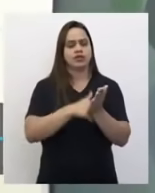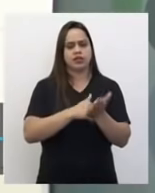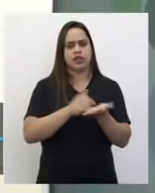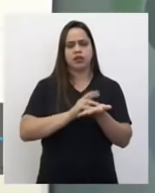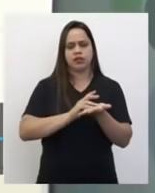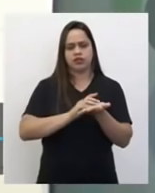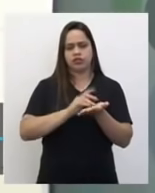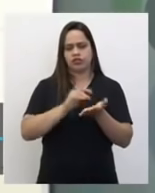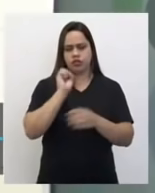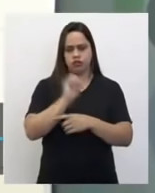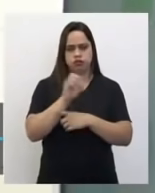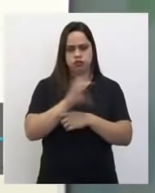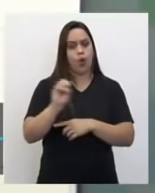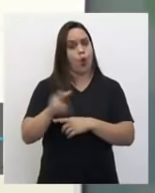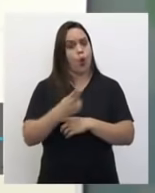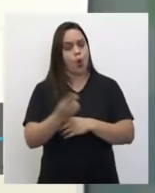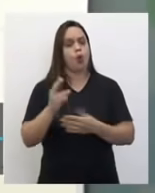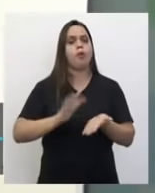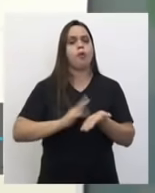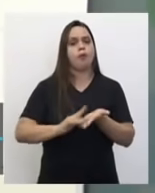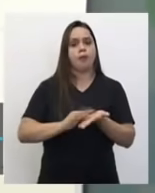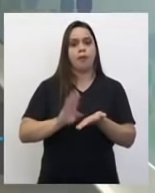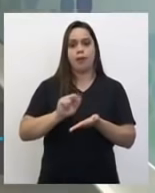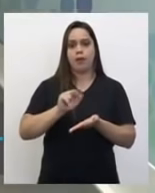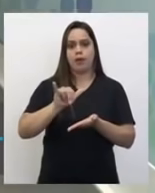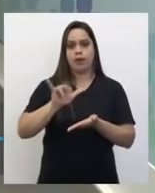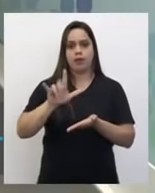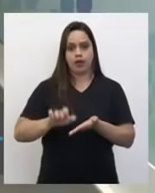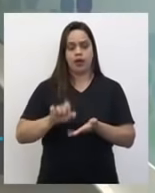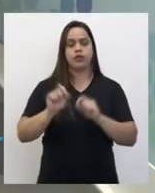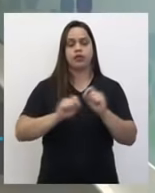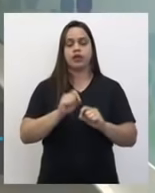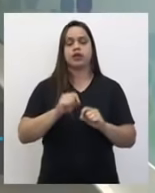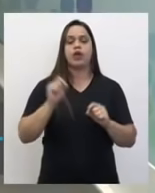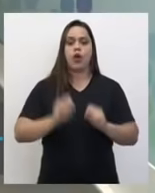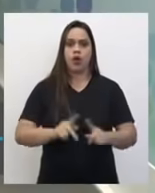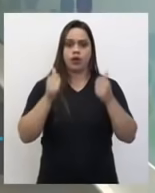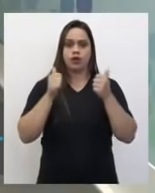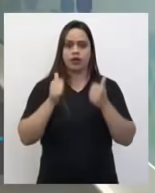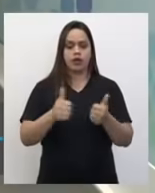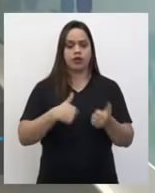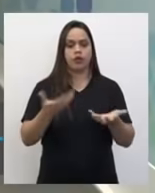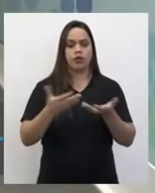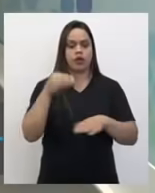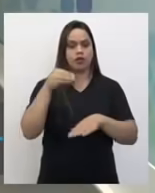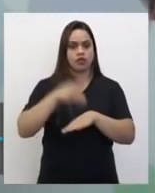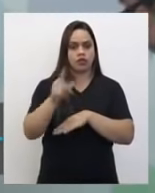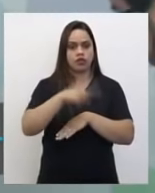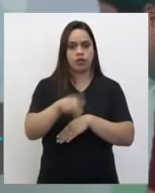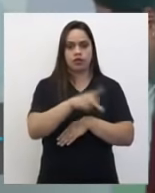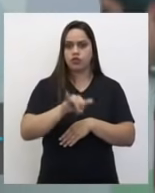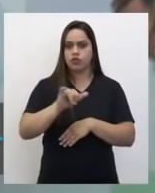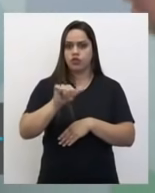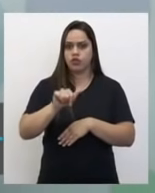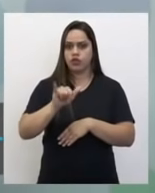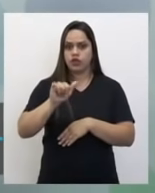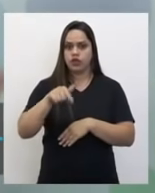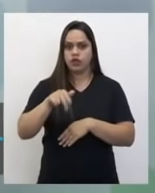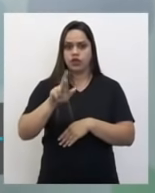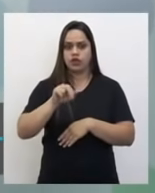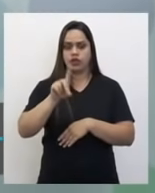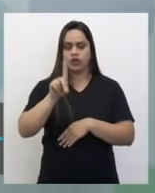bem interessante aí, fica aí um nível de curiosidade, né, Ju? Isso aí, ó. Eu queria mandar um recadinho aqui especial pra professora Ingrid. A professora Ingrid é super